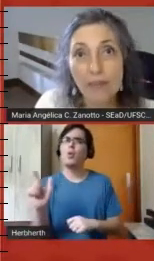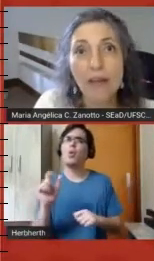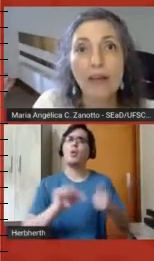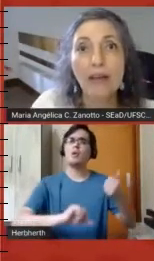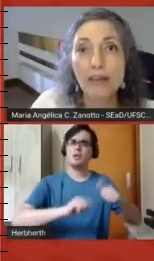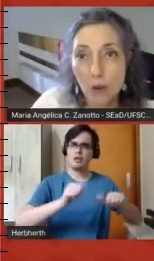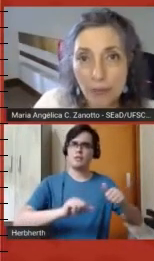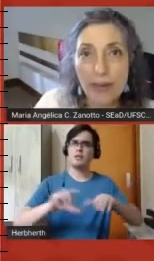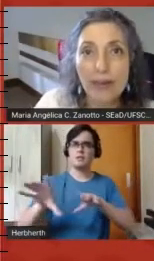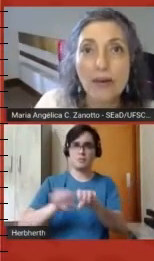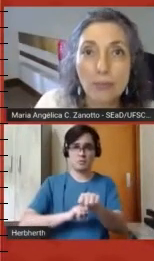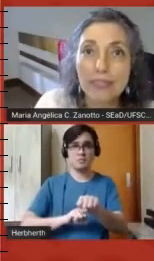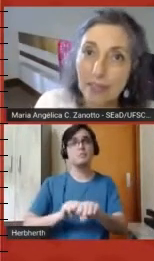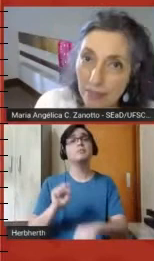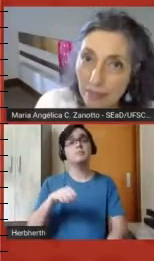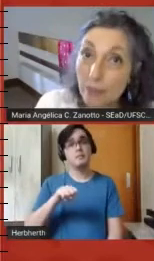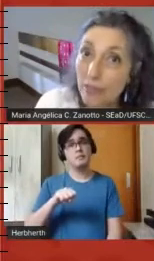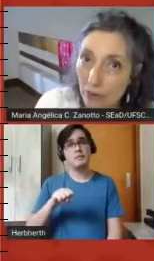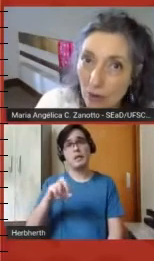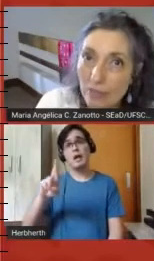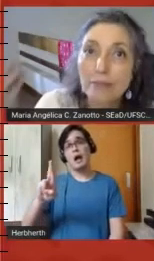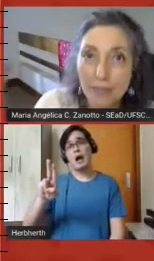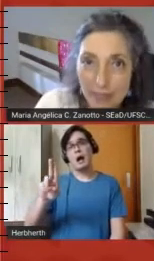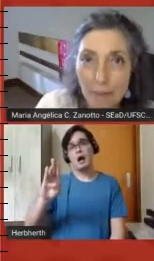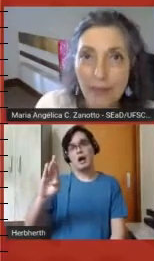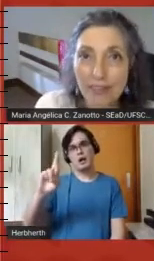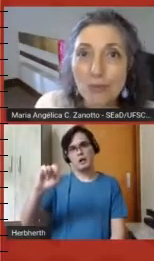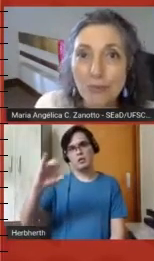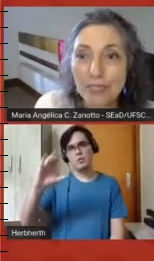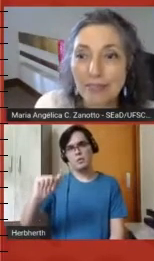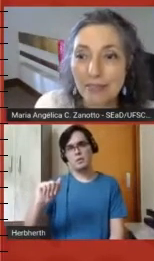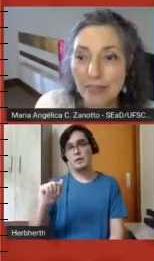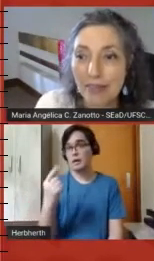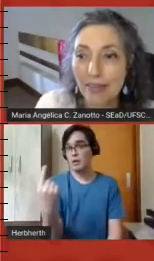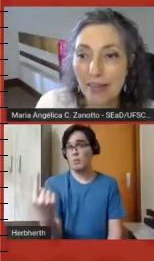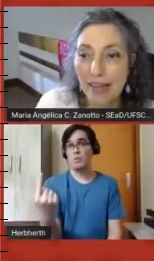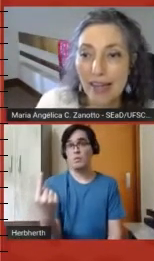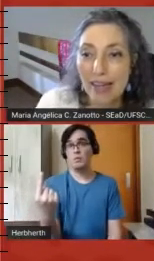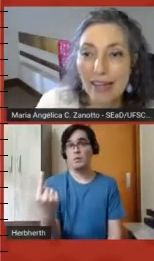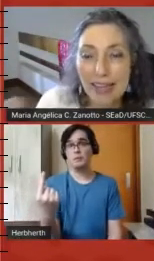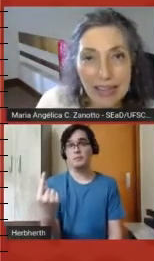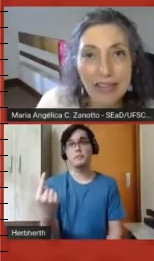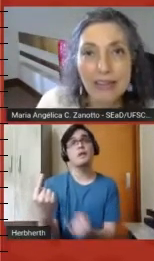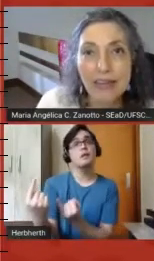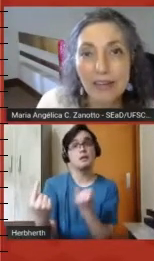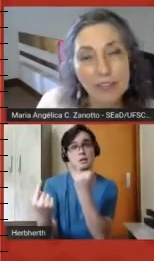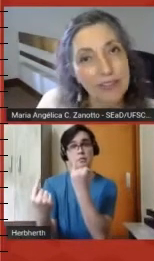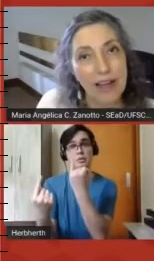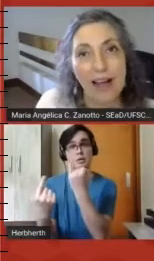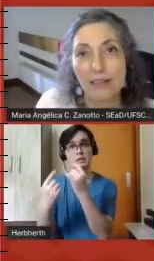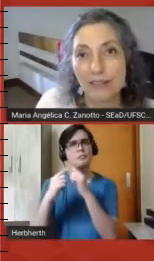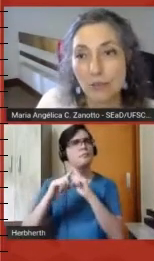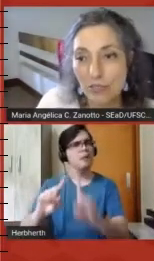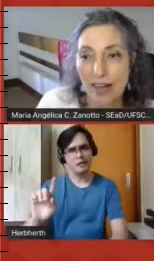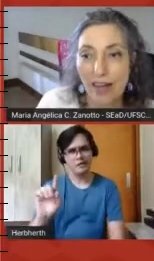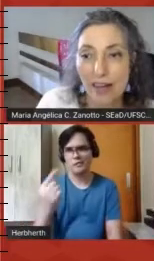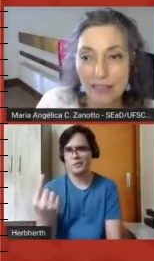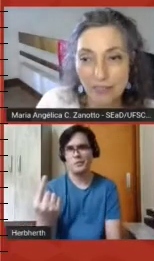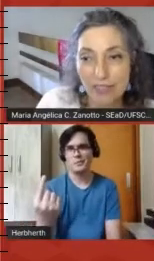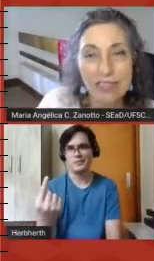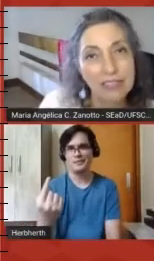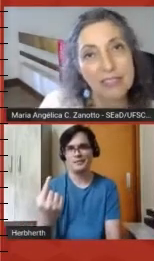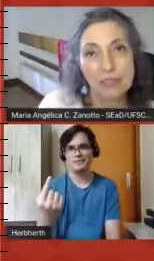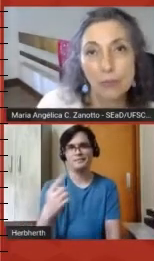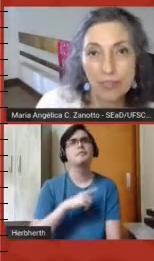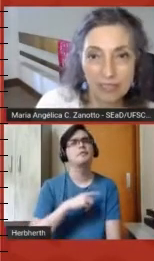existem, e a rubrica é uma delas, poderosa, mas é apenas uma, né? E evitar usar